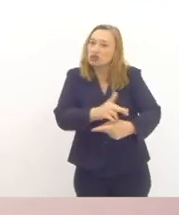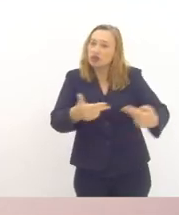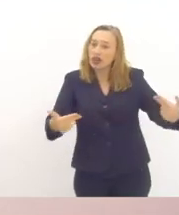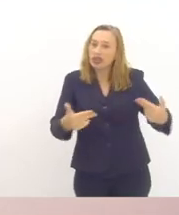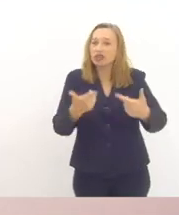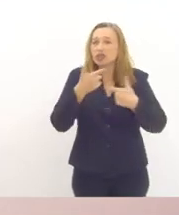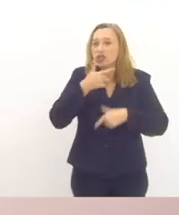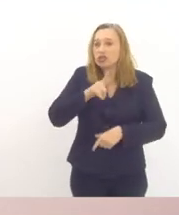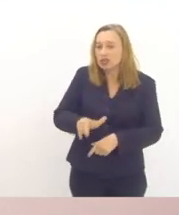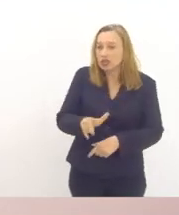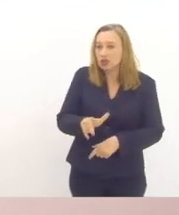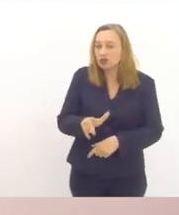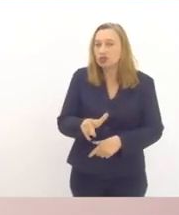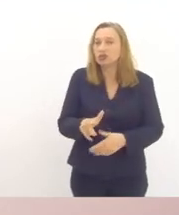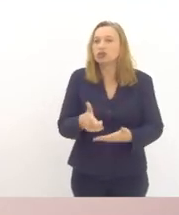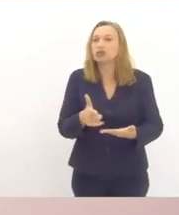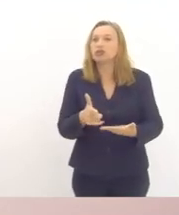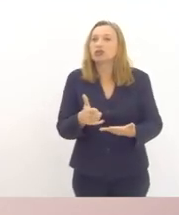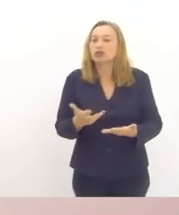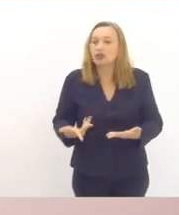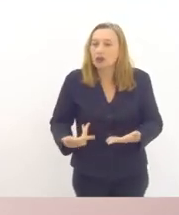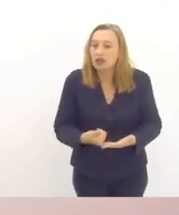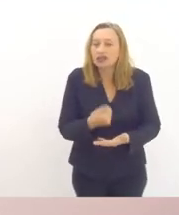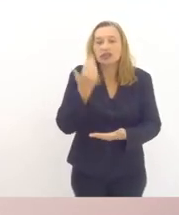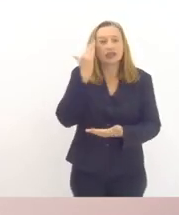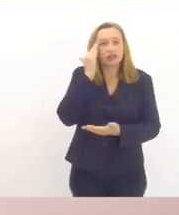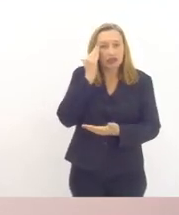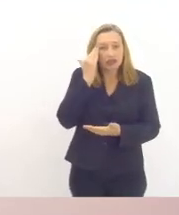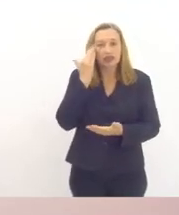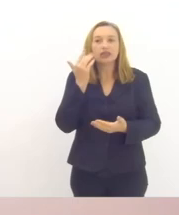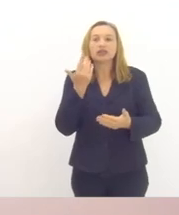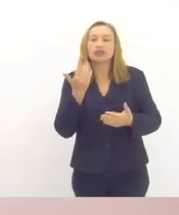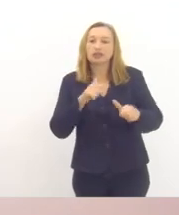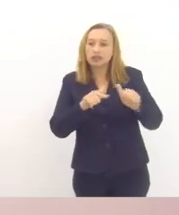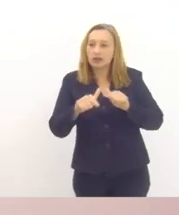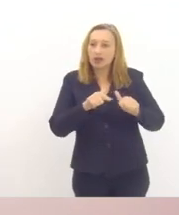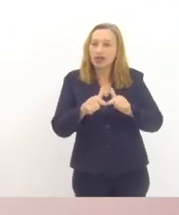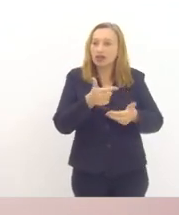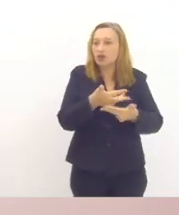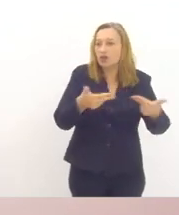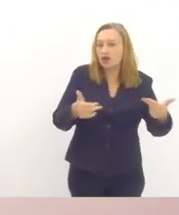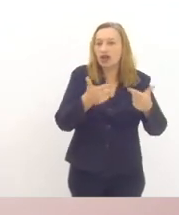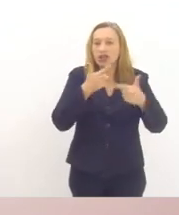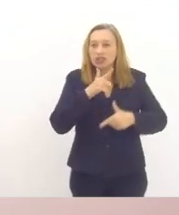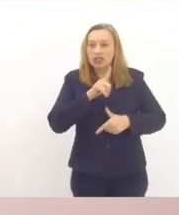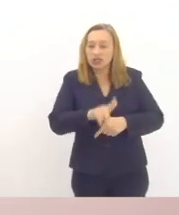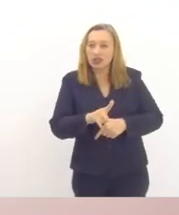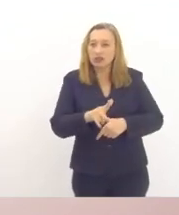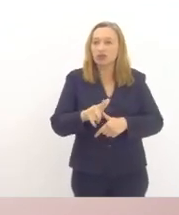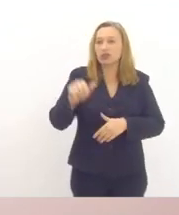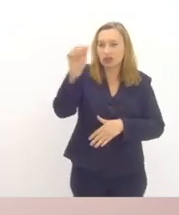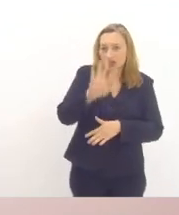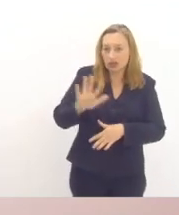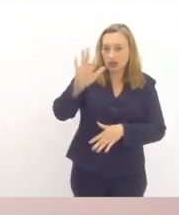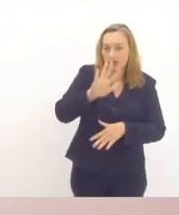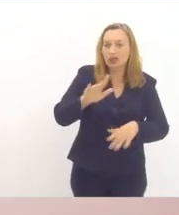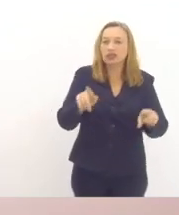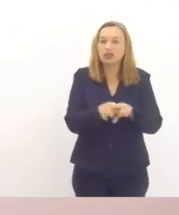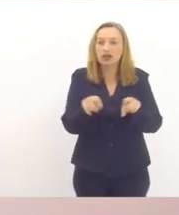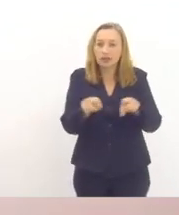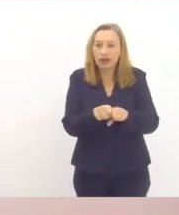que tenha condições de compreender e trabalhar com as muitas línguas nacionais e com as muitas